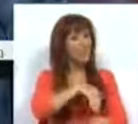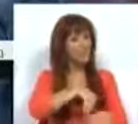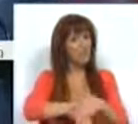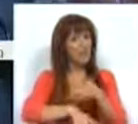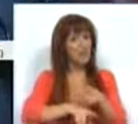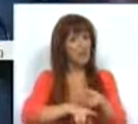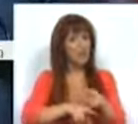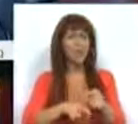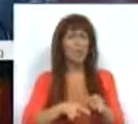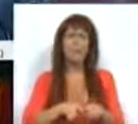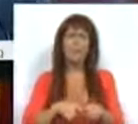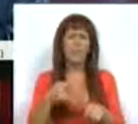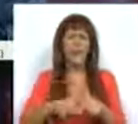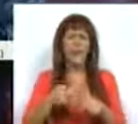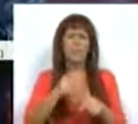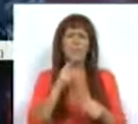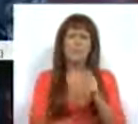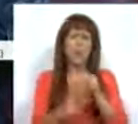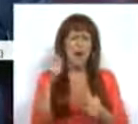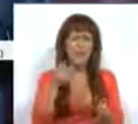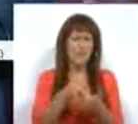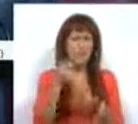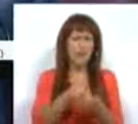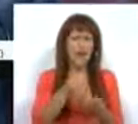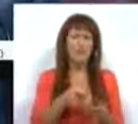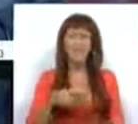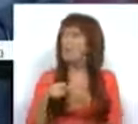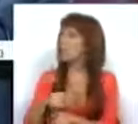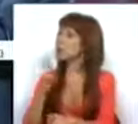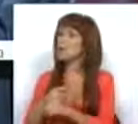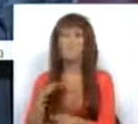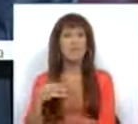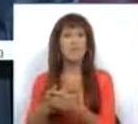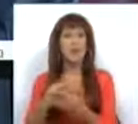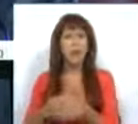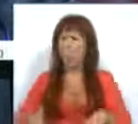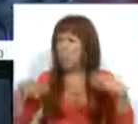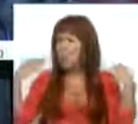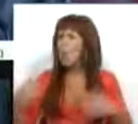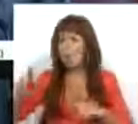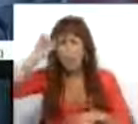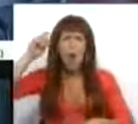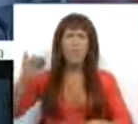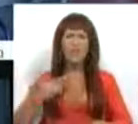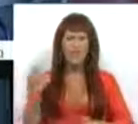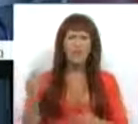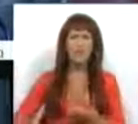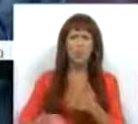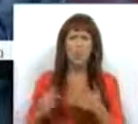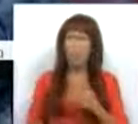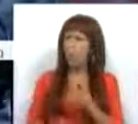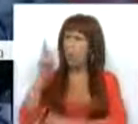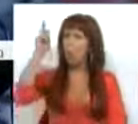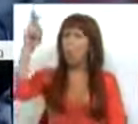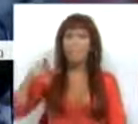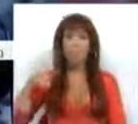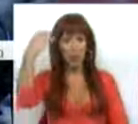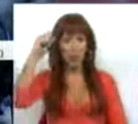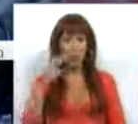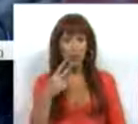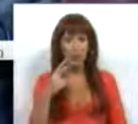fizeram, alimentando rendas excessivas e ao mesmo tempo gerando um galopante déficit tarifário que o professor